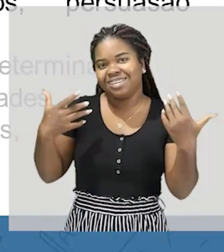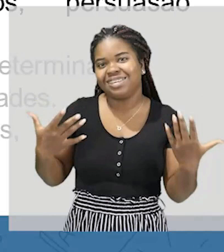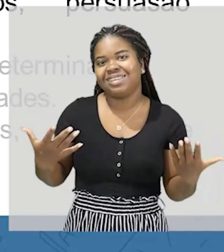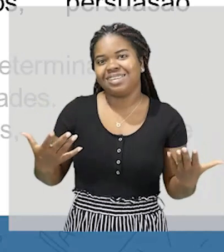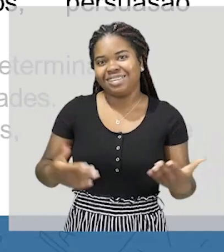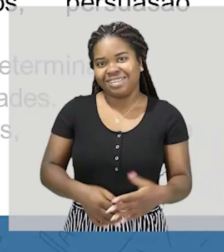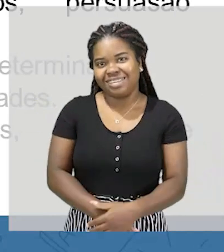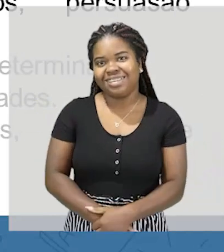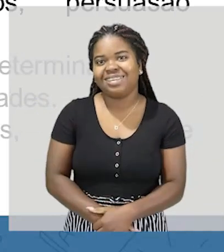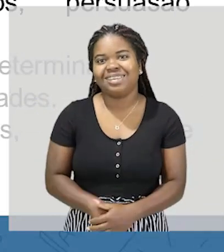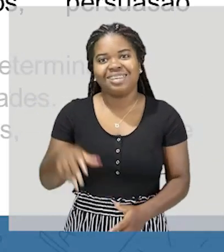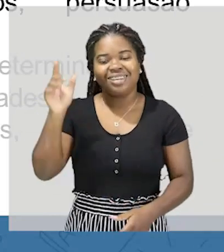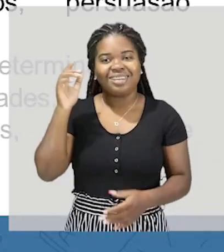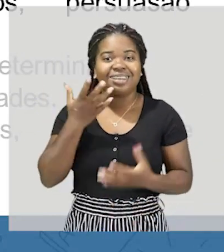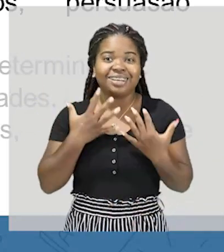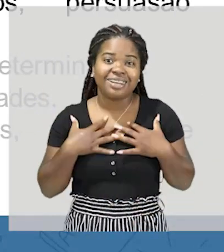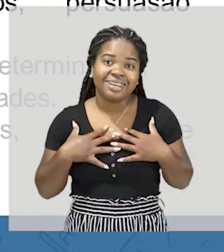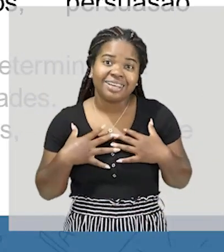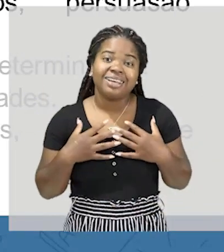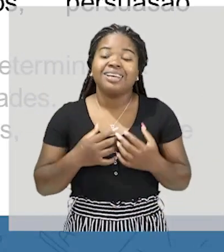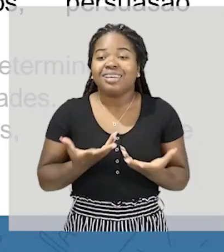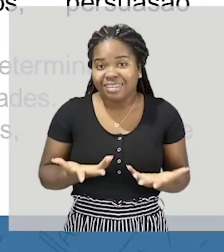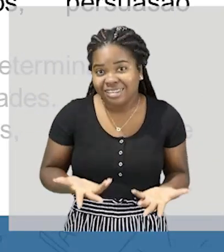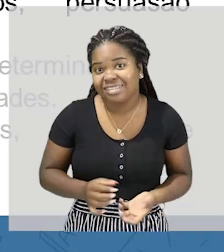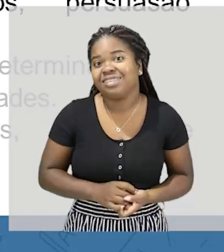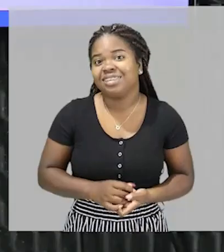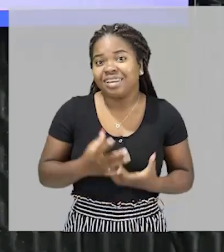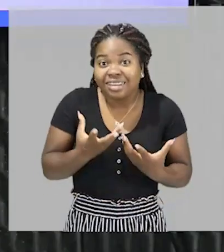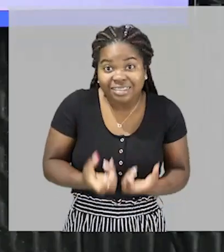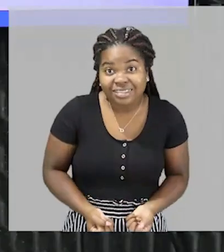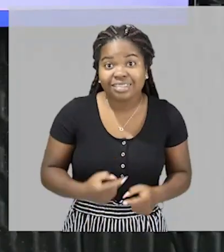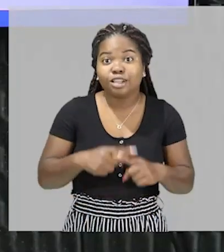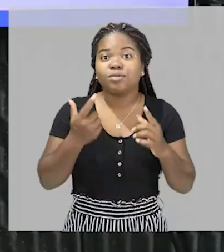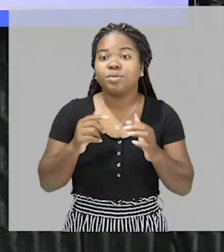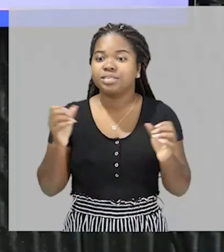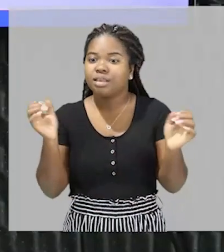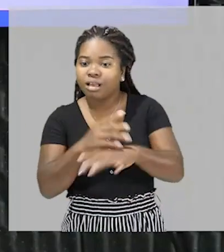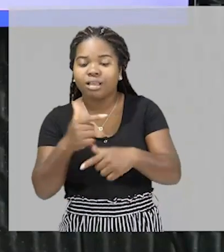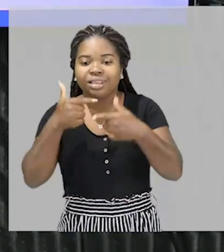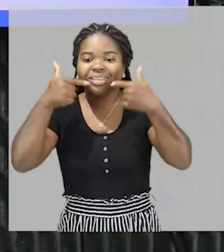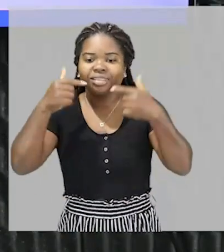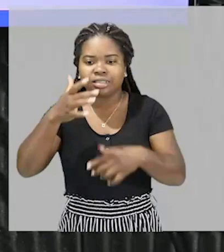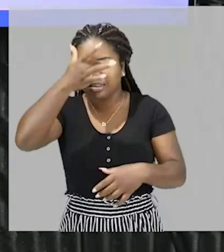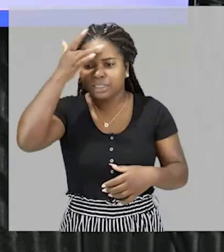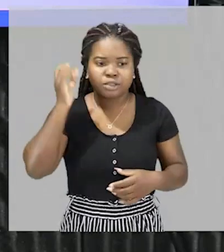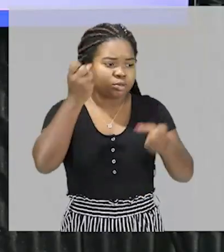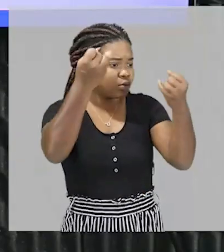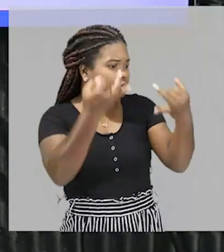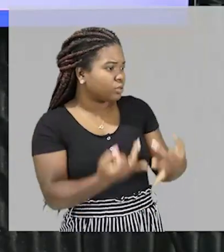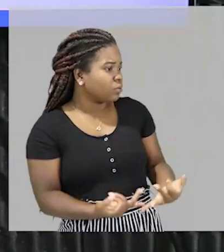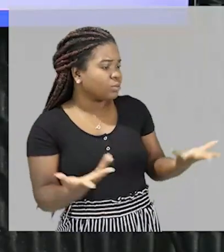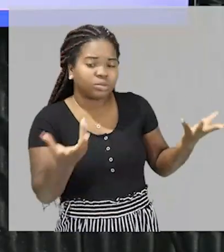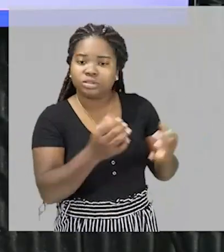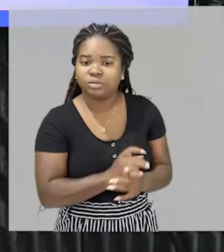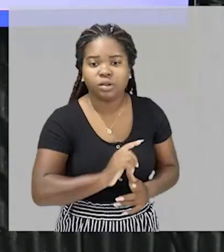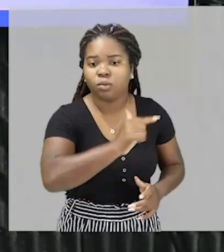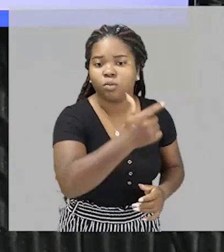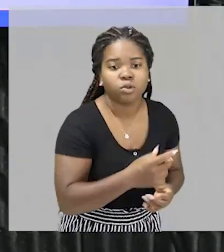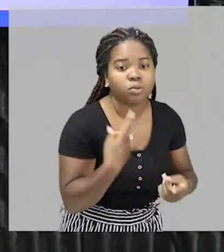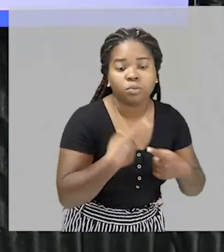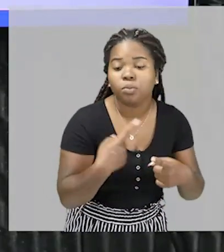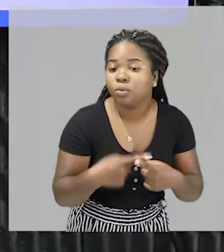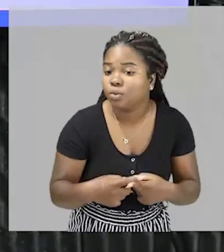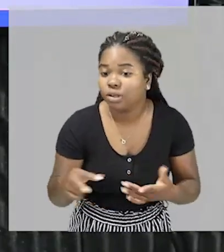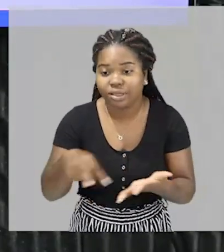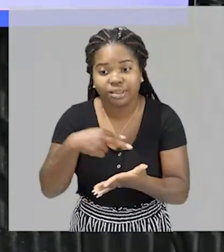Tem gente aqui no estúdio que está concordando porque é da área de dança. E aí a pessoa não consegue explicar para o outro por que ela dança. Ela passa a